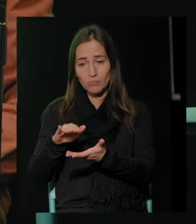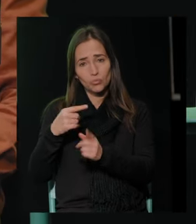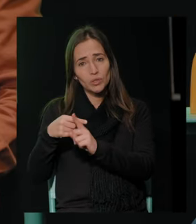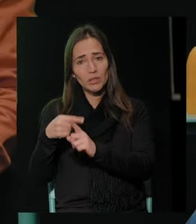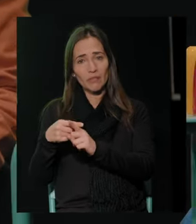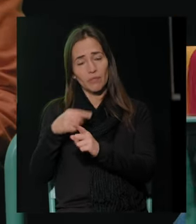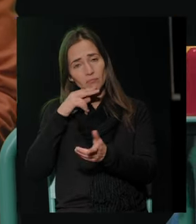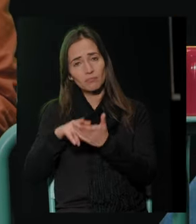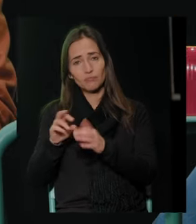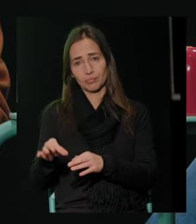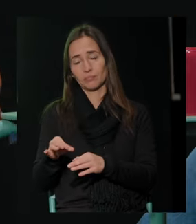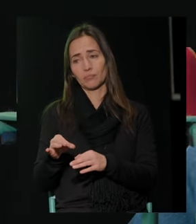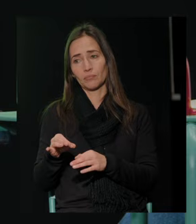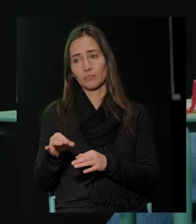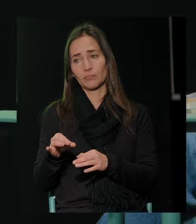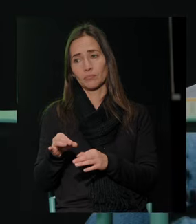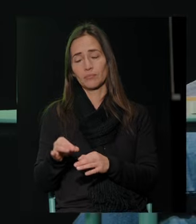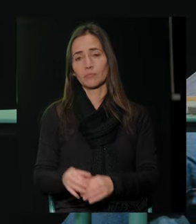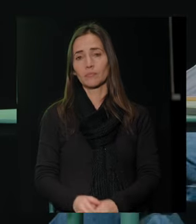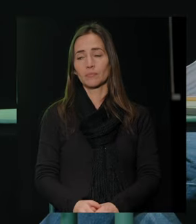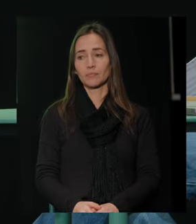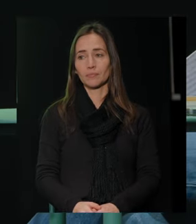produtiva e efetiva, não é?